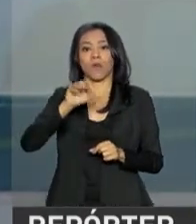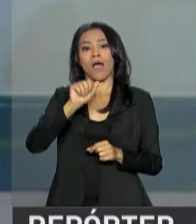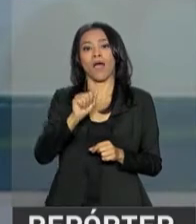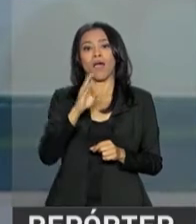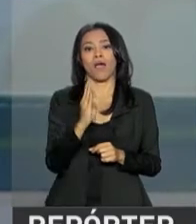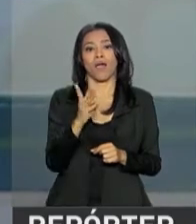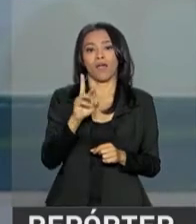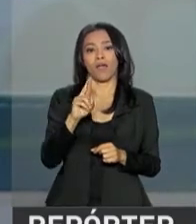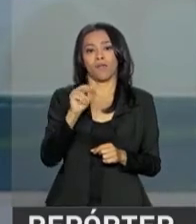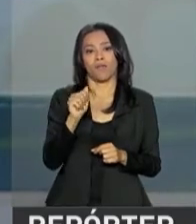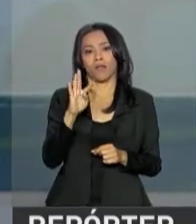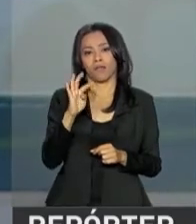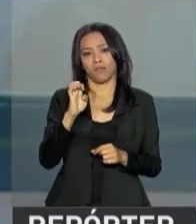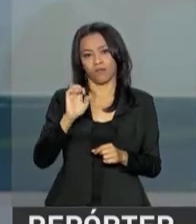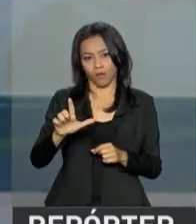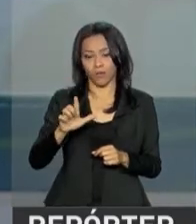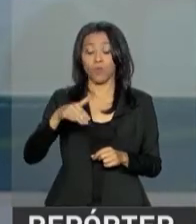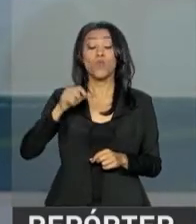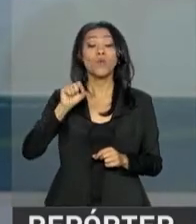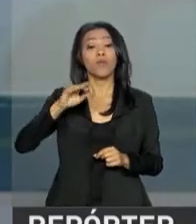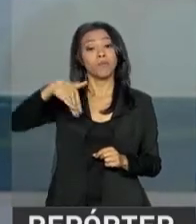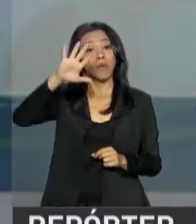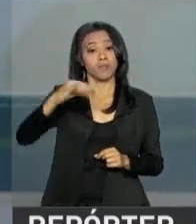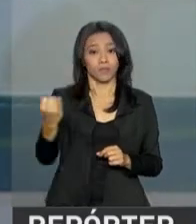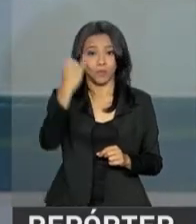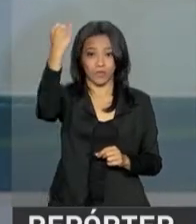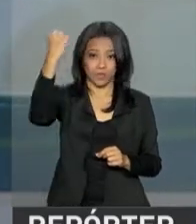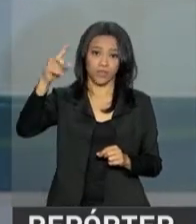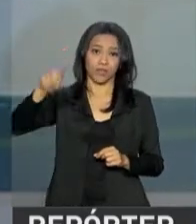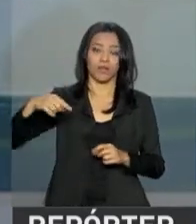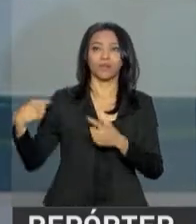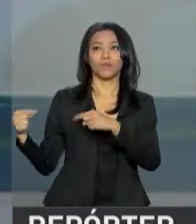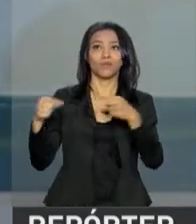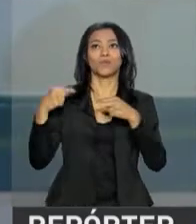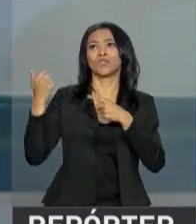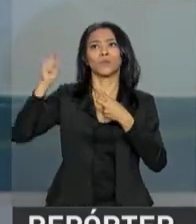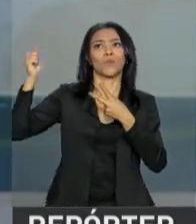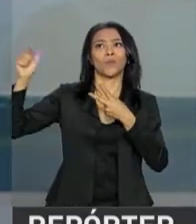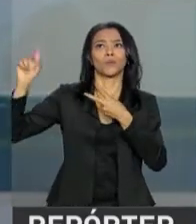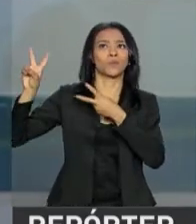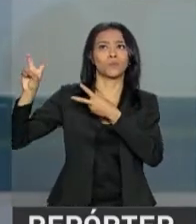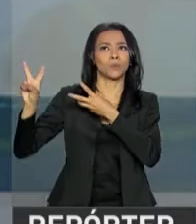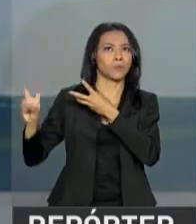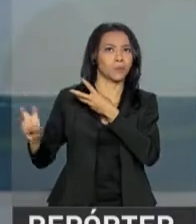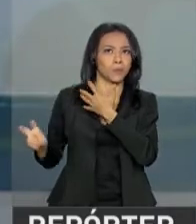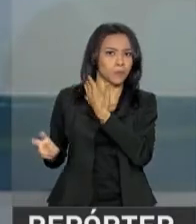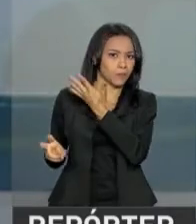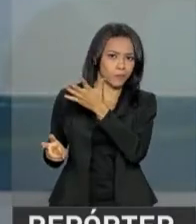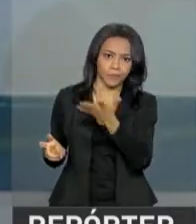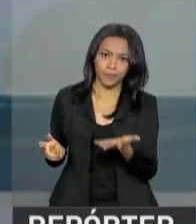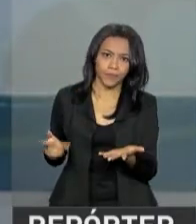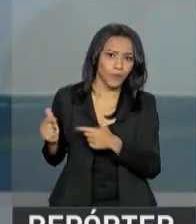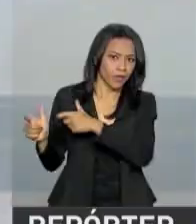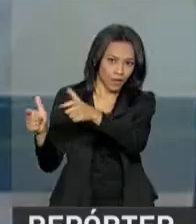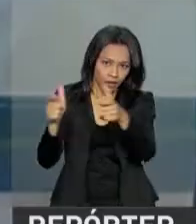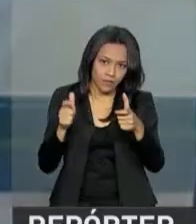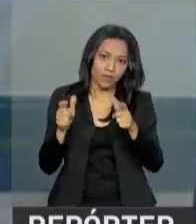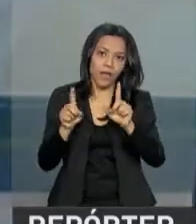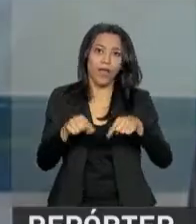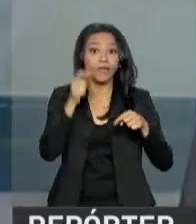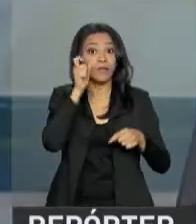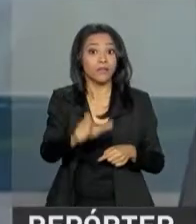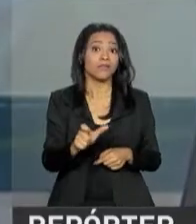mais importante penso eu do que discutir isso em outros foros em outros lugares é